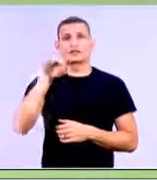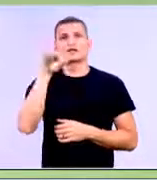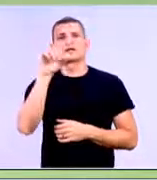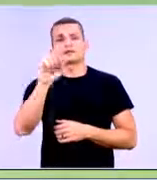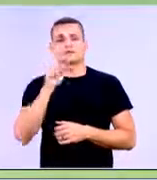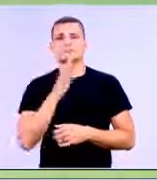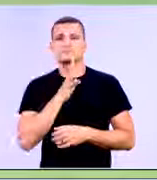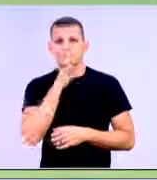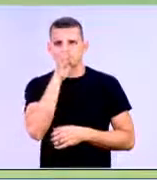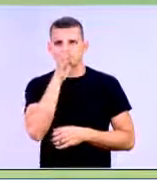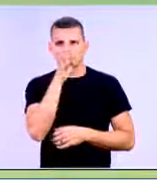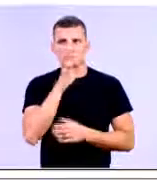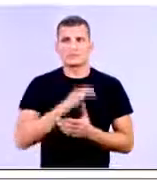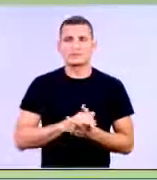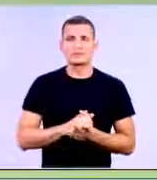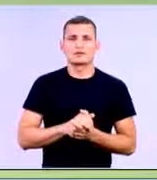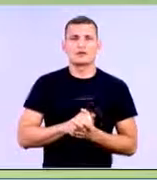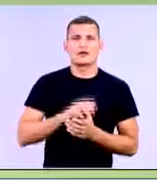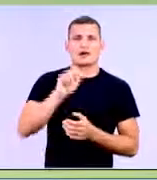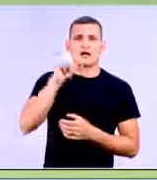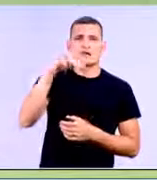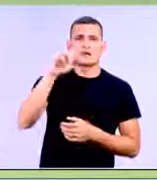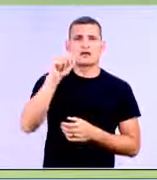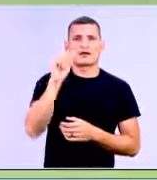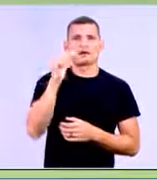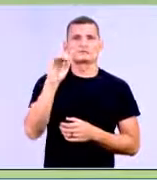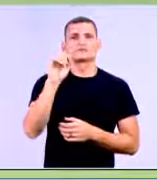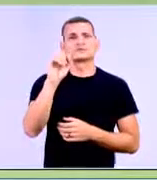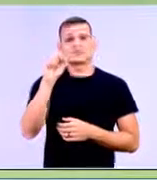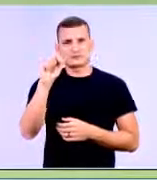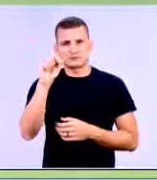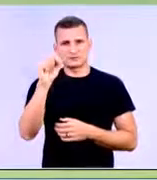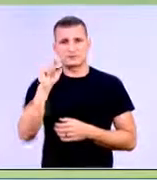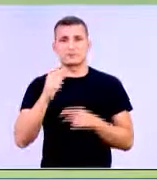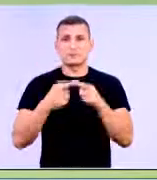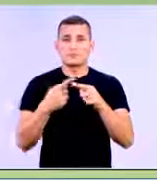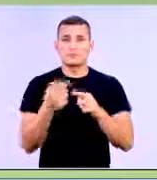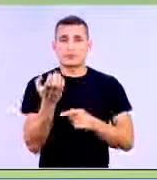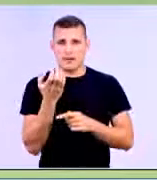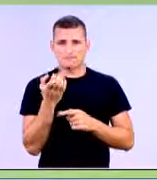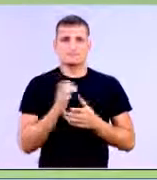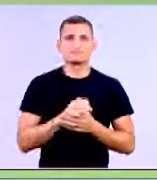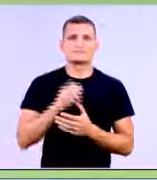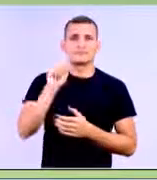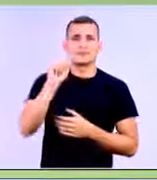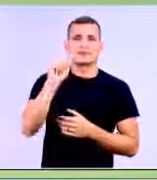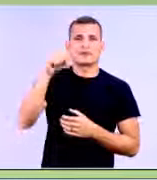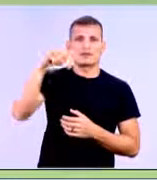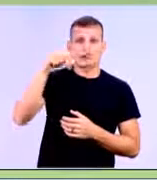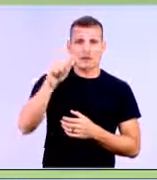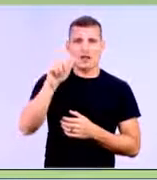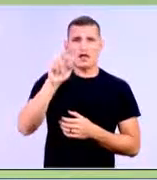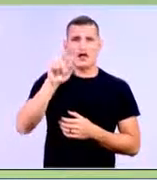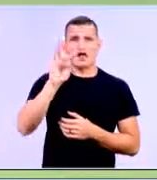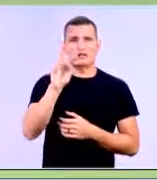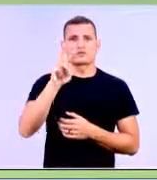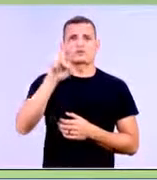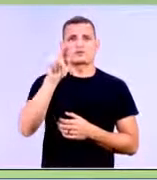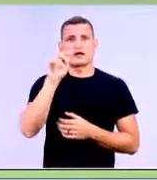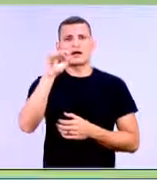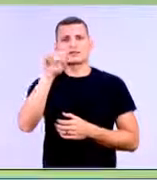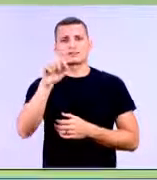as ameaças voluntárias. As ameaças naturais, elas são decorrentes de fenômenos